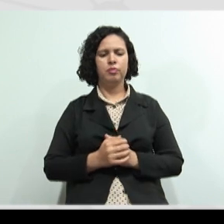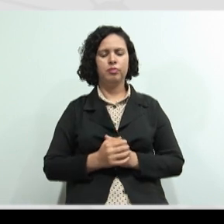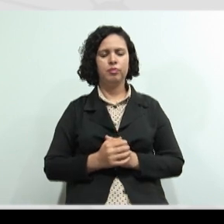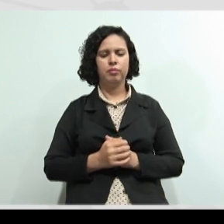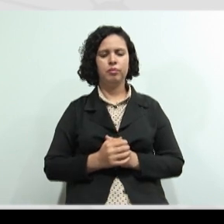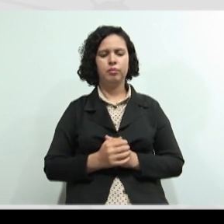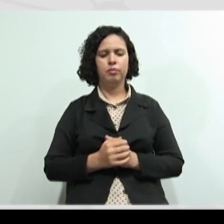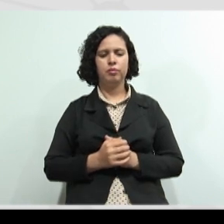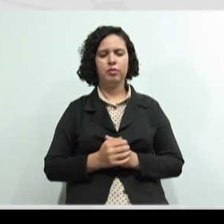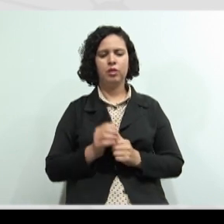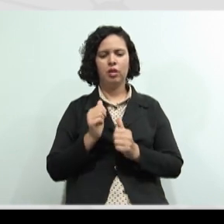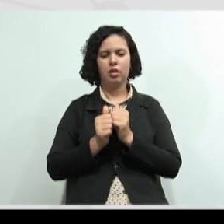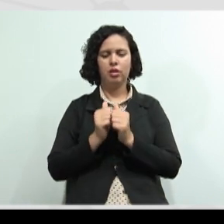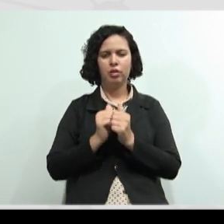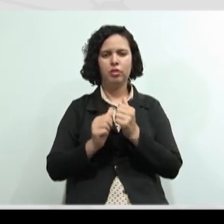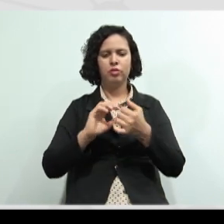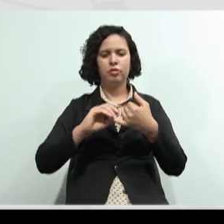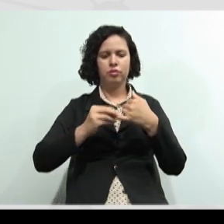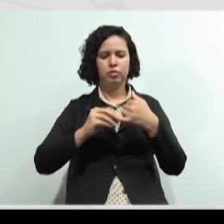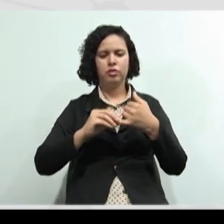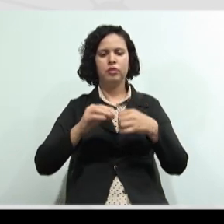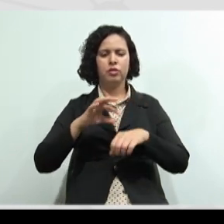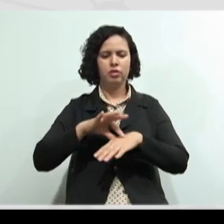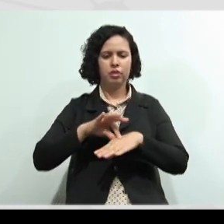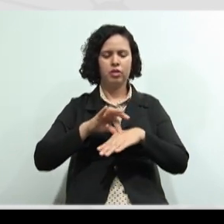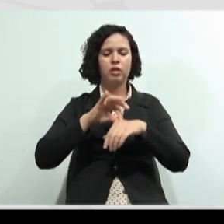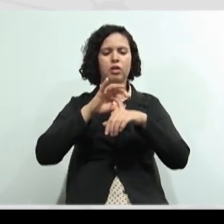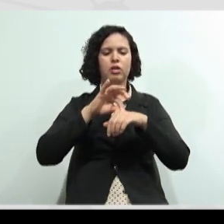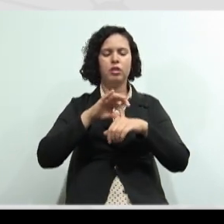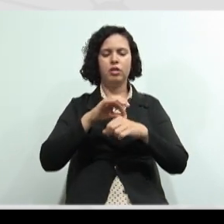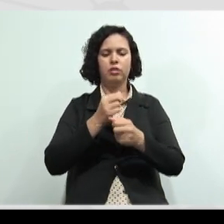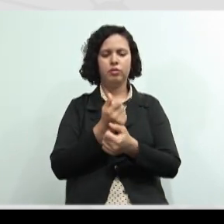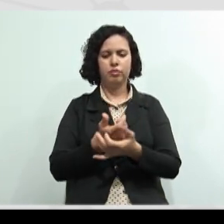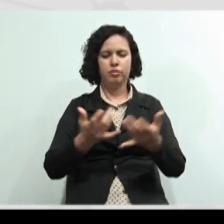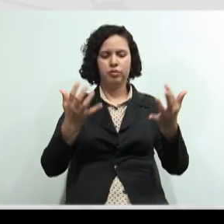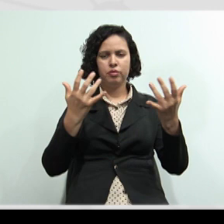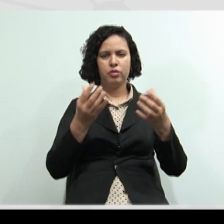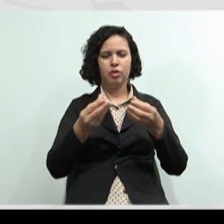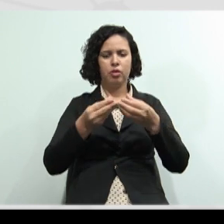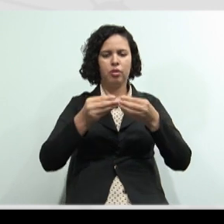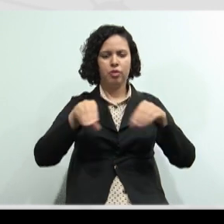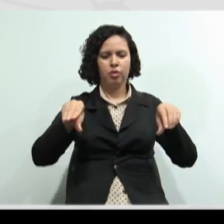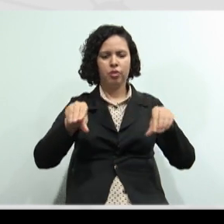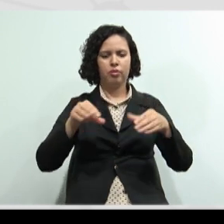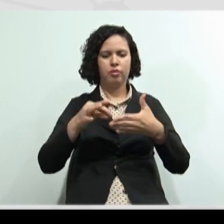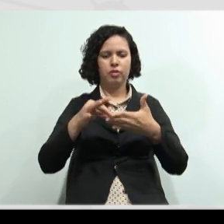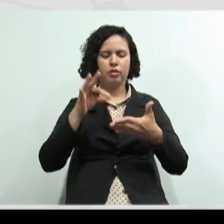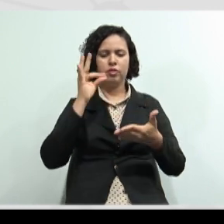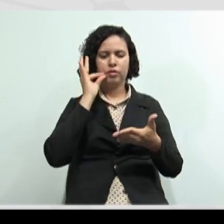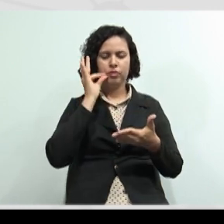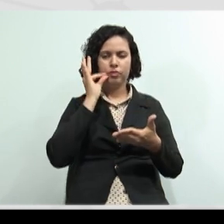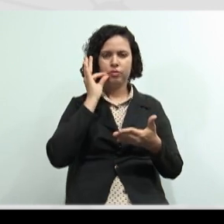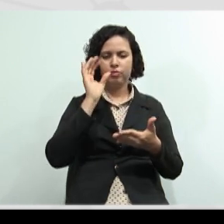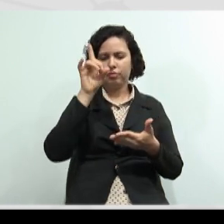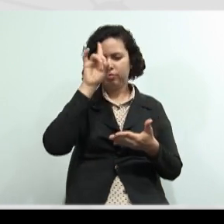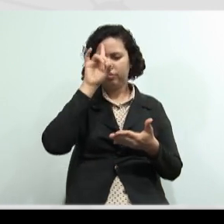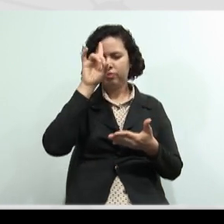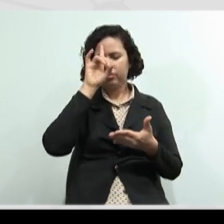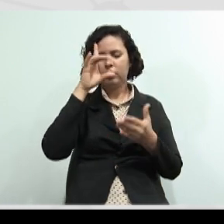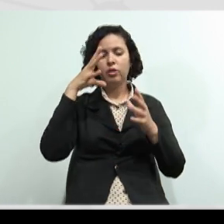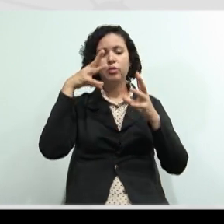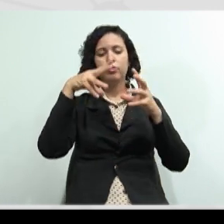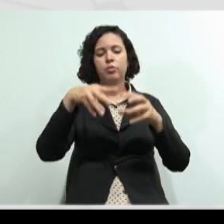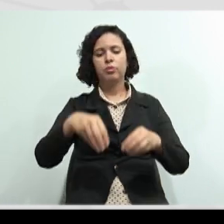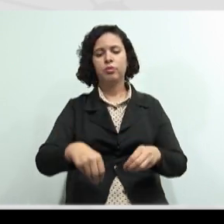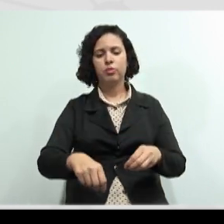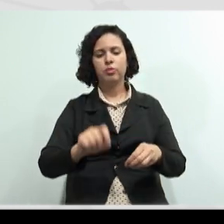Então, arroz, feijão, carne, legumes, ovos, leite e o cafezinho nosso de cada dia. Tudo isso e muito